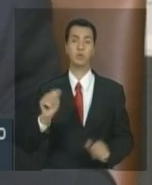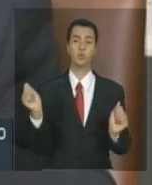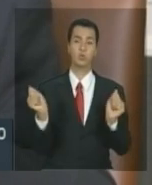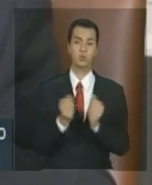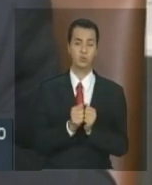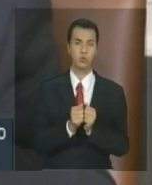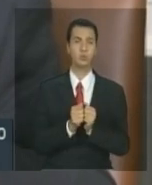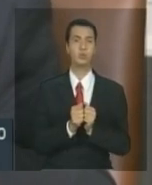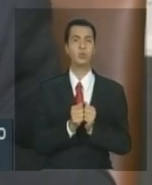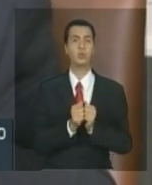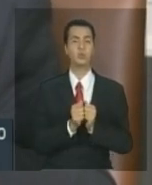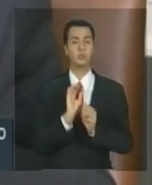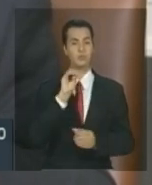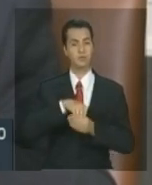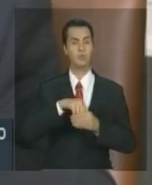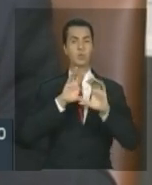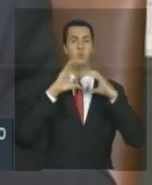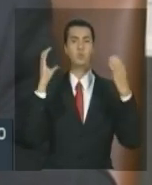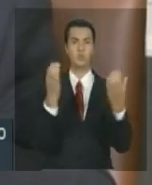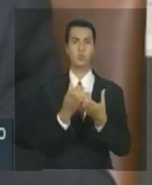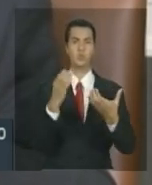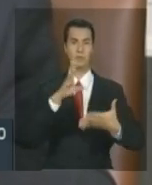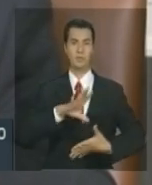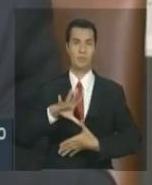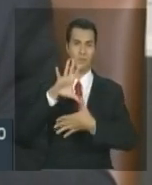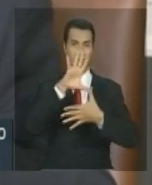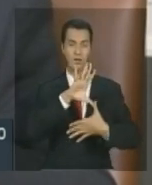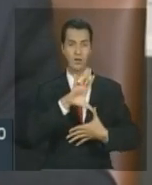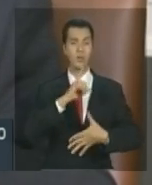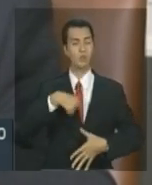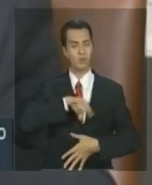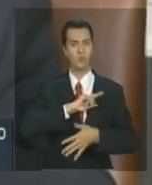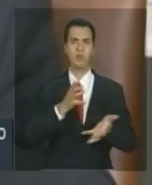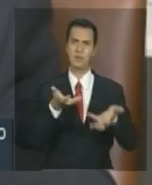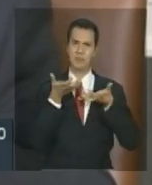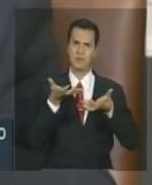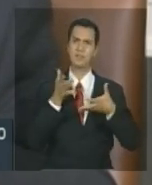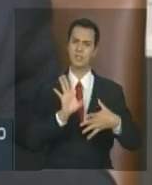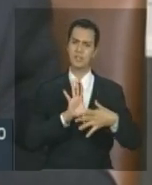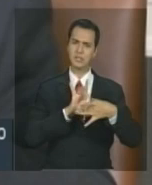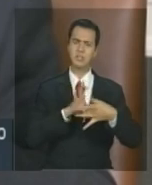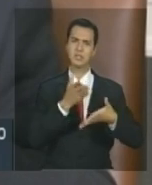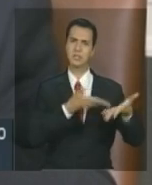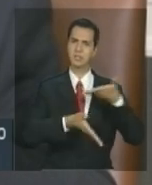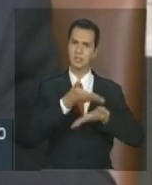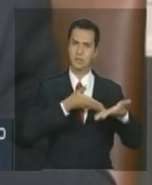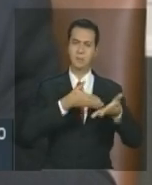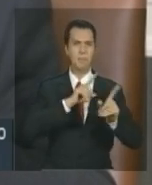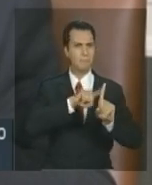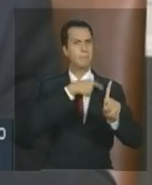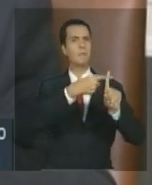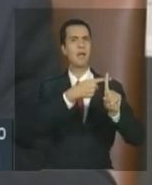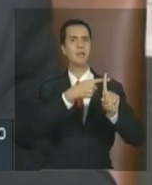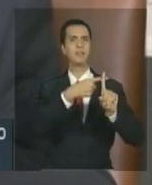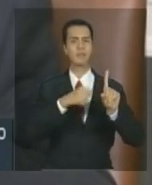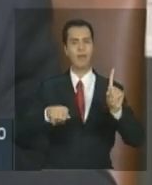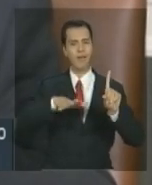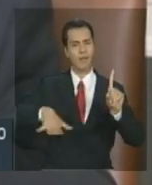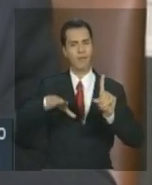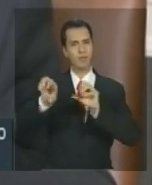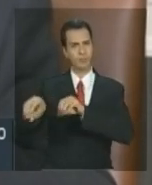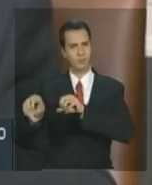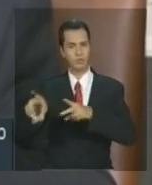o nosso trabalho para expandir ainda mais os intercâmbios no campo educacional e para que os nossos dois